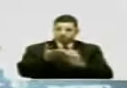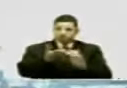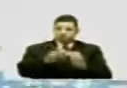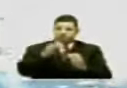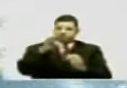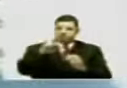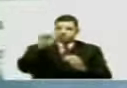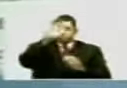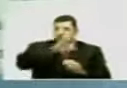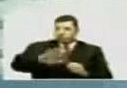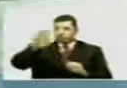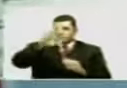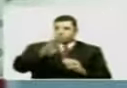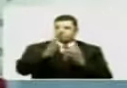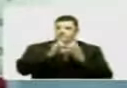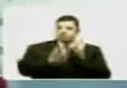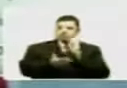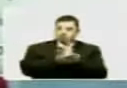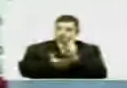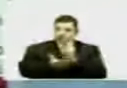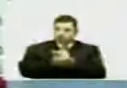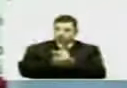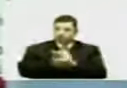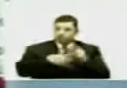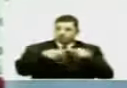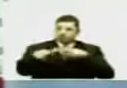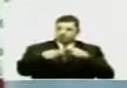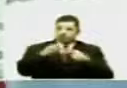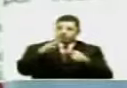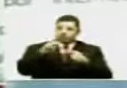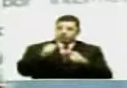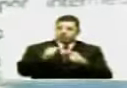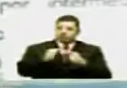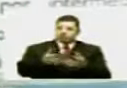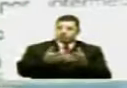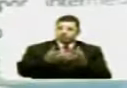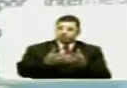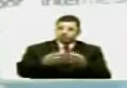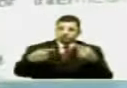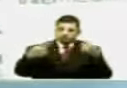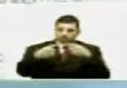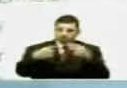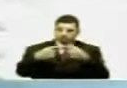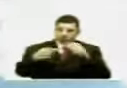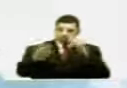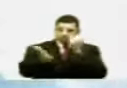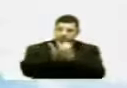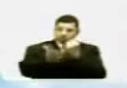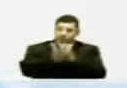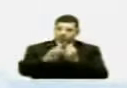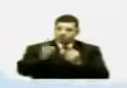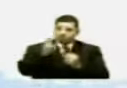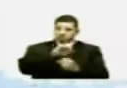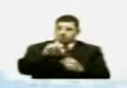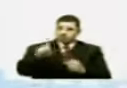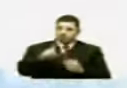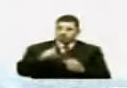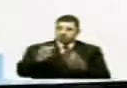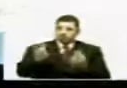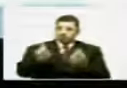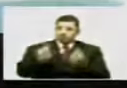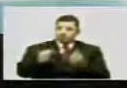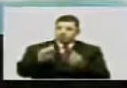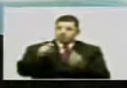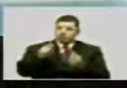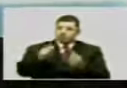do Tesouro Nacional para continuidade da operação de crédito e que a decisão sobre a contratação ou não da operação